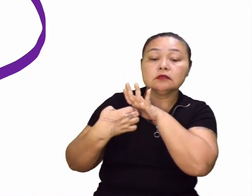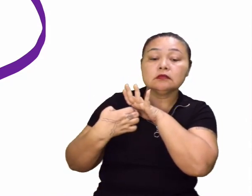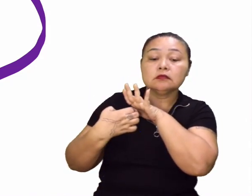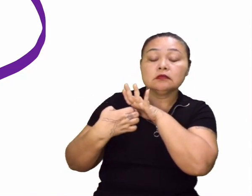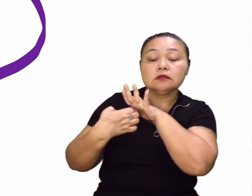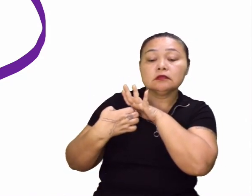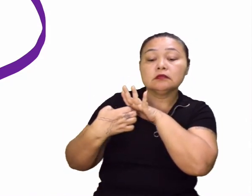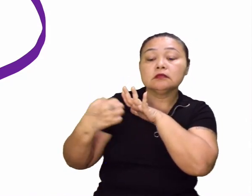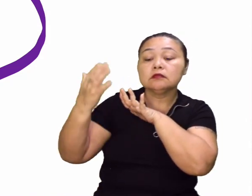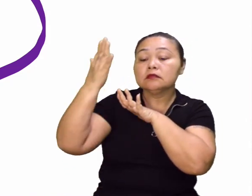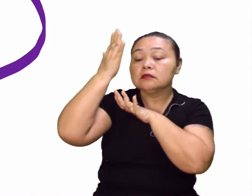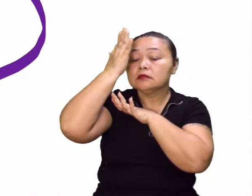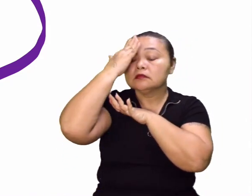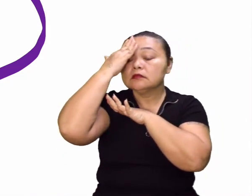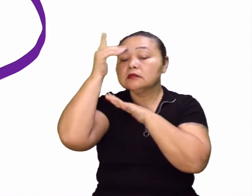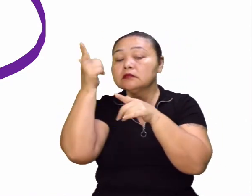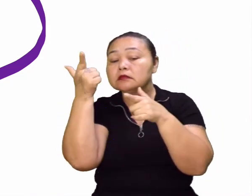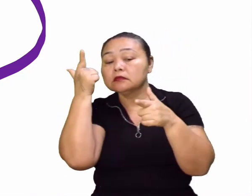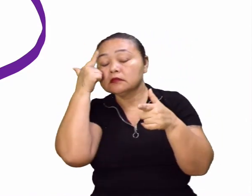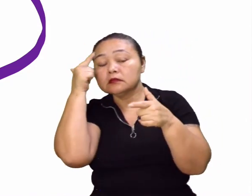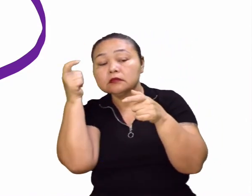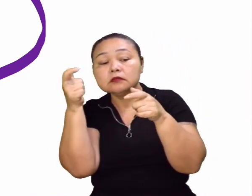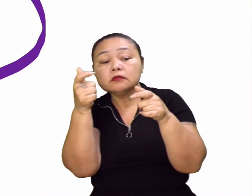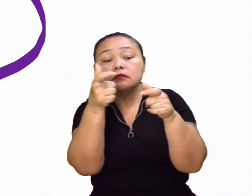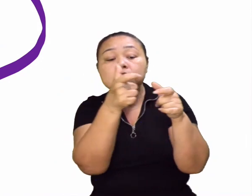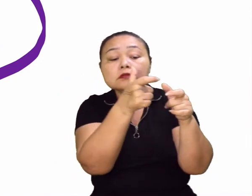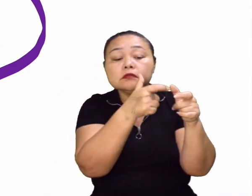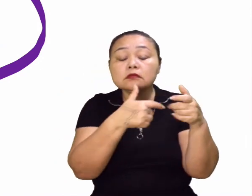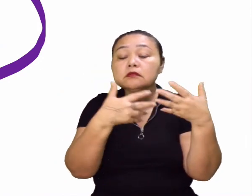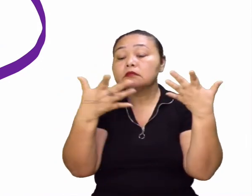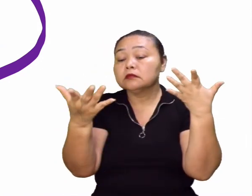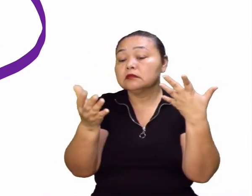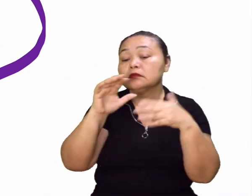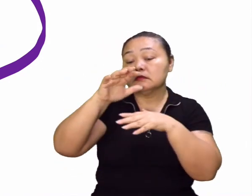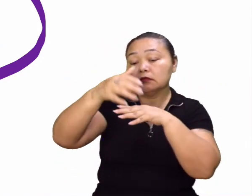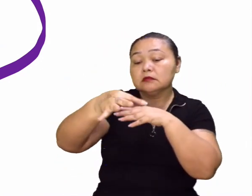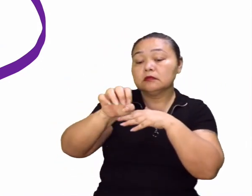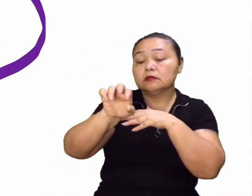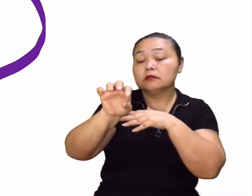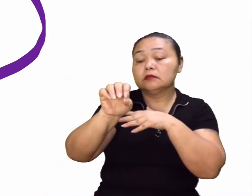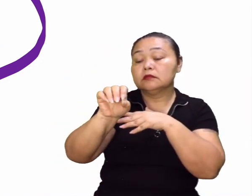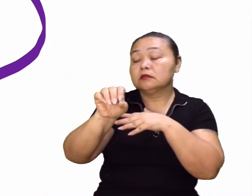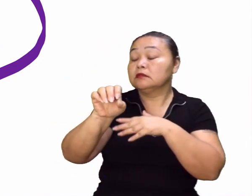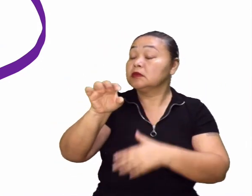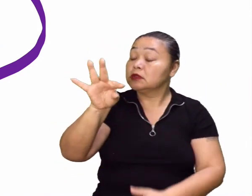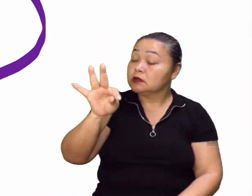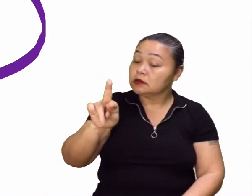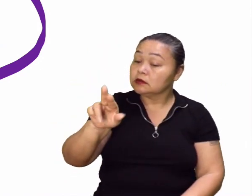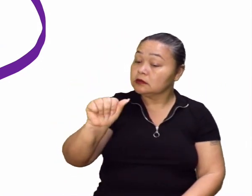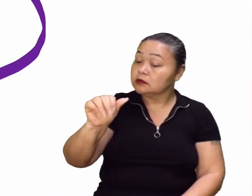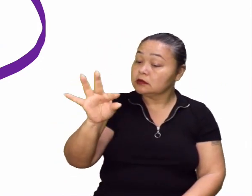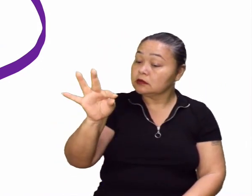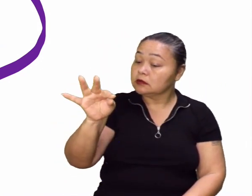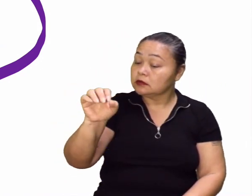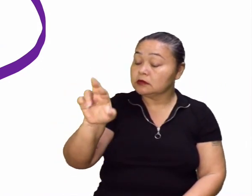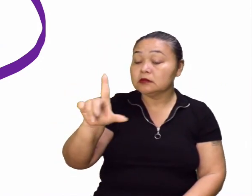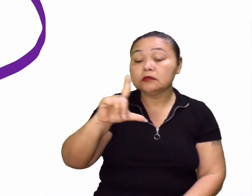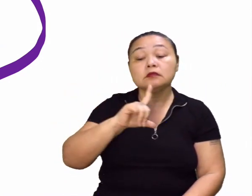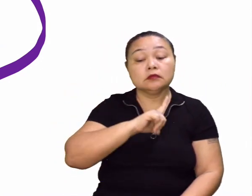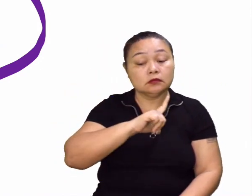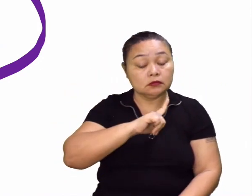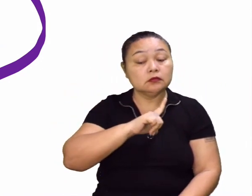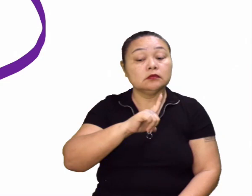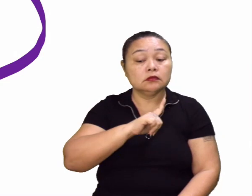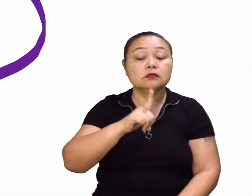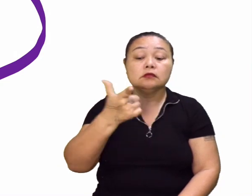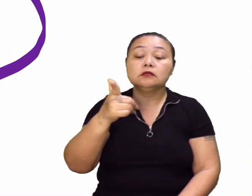empresa monitora a localidade de um trator, por exemplo. Exato. Porque um trator tem que ter GPS, Rogério, é muito caro, Com certeza.